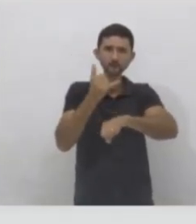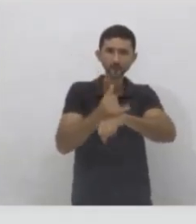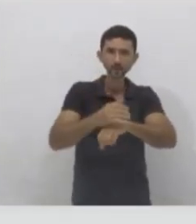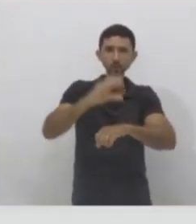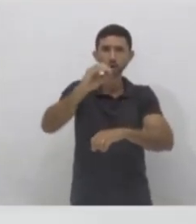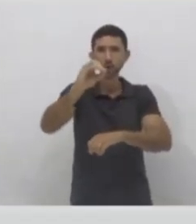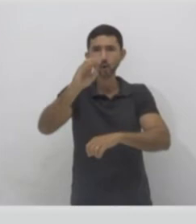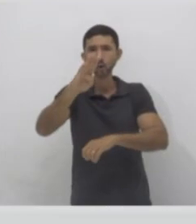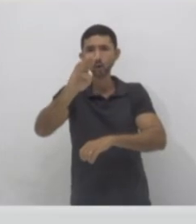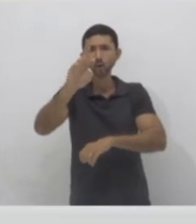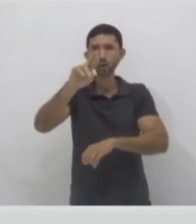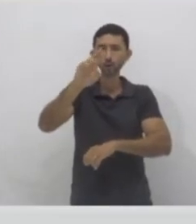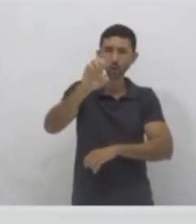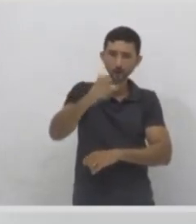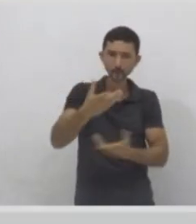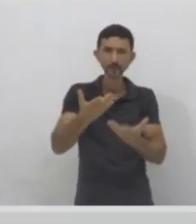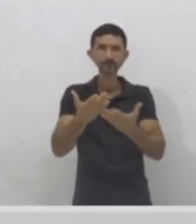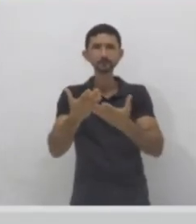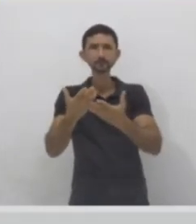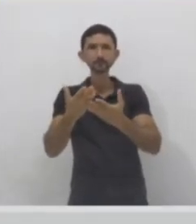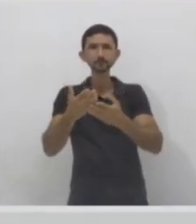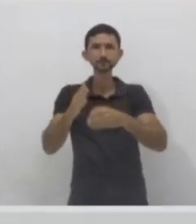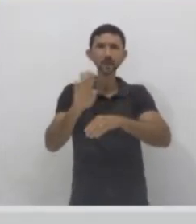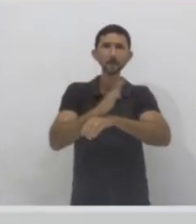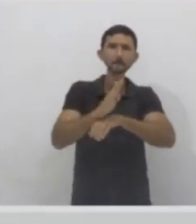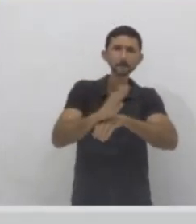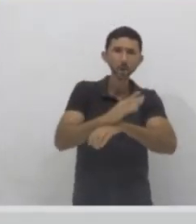o bronze, o ferro e o ouro.